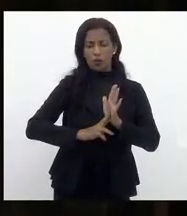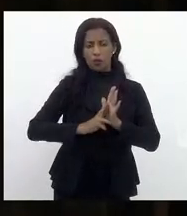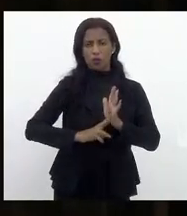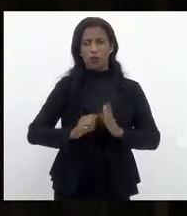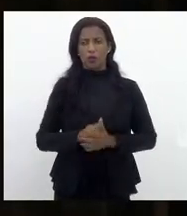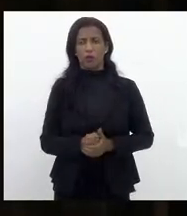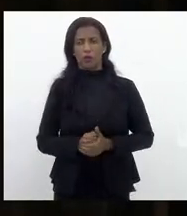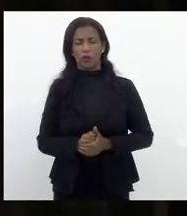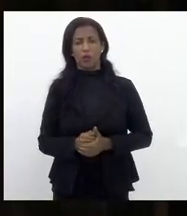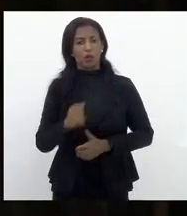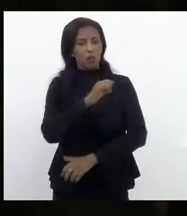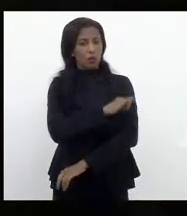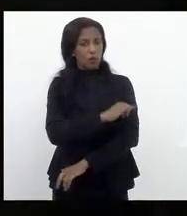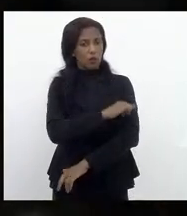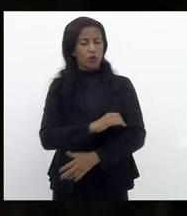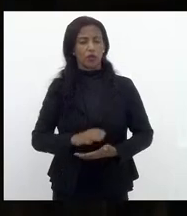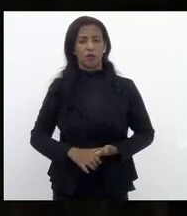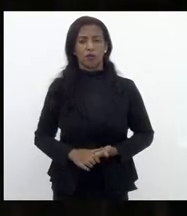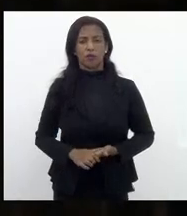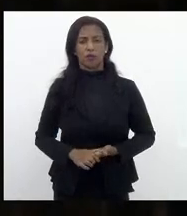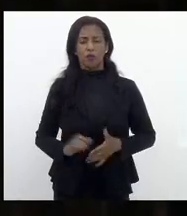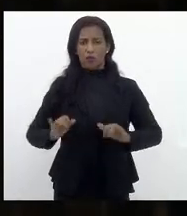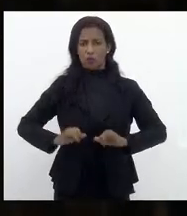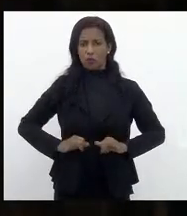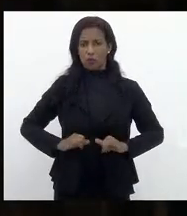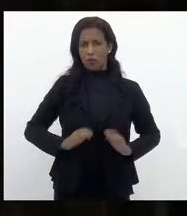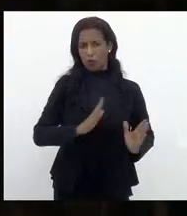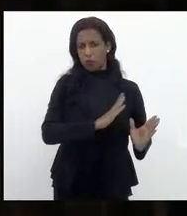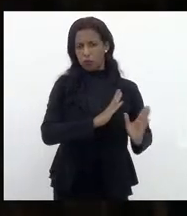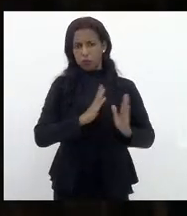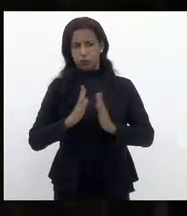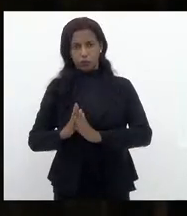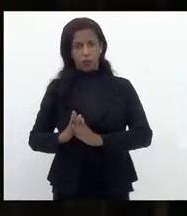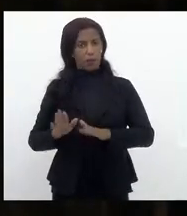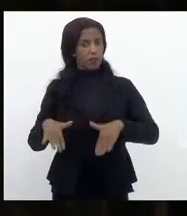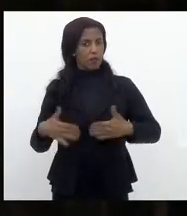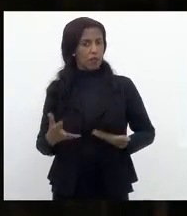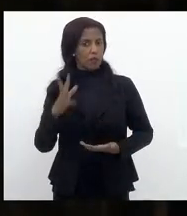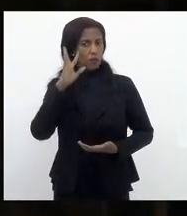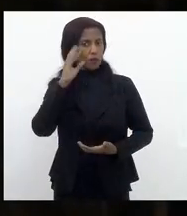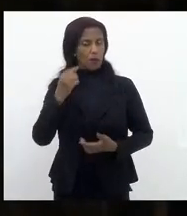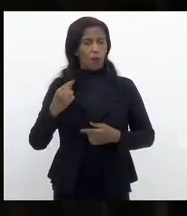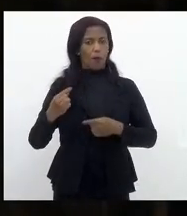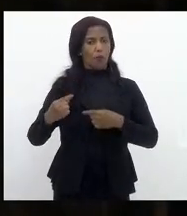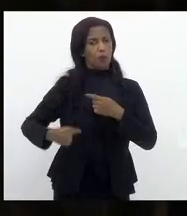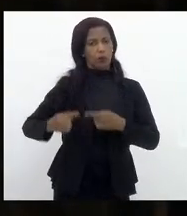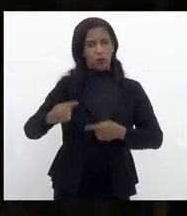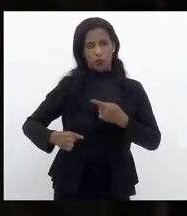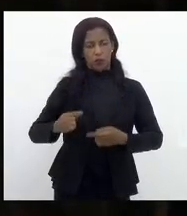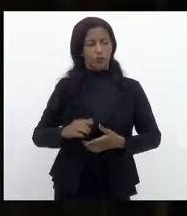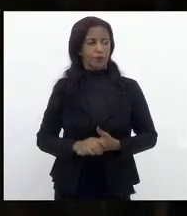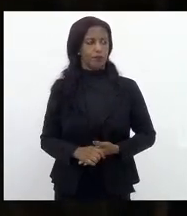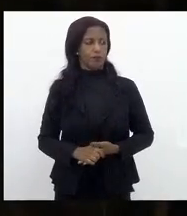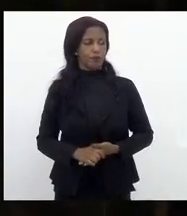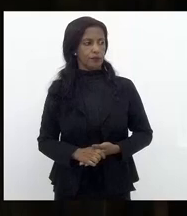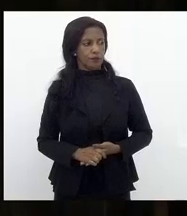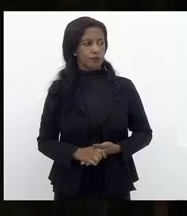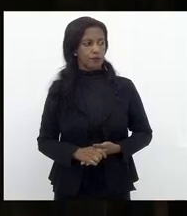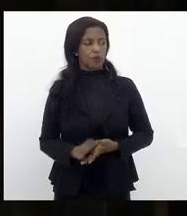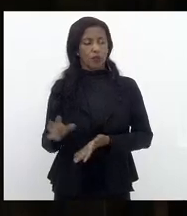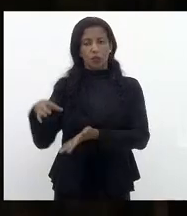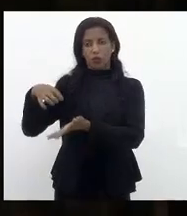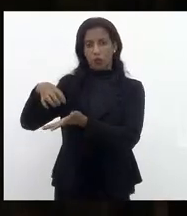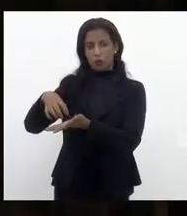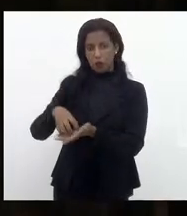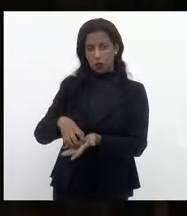que o Rio de Janeiro vem sofrendo E aí não é uma decisão política é de um